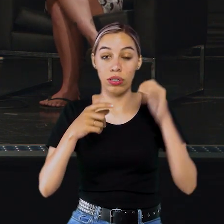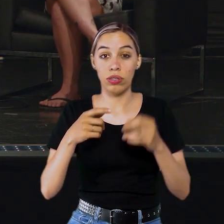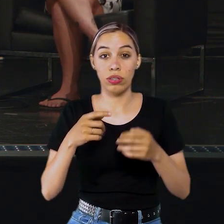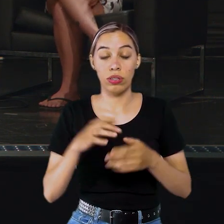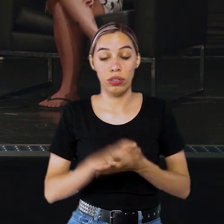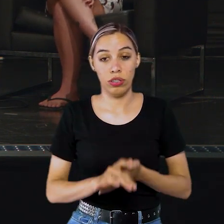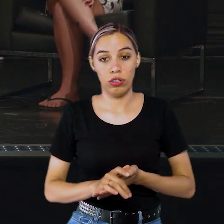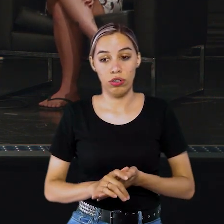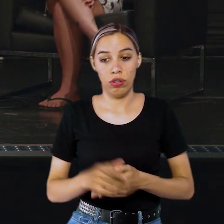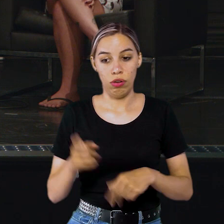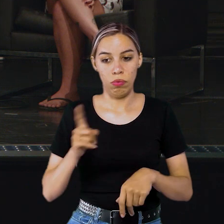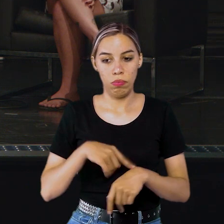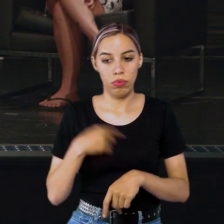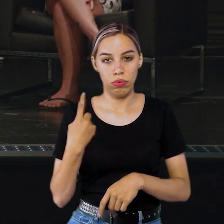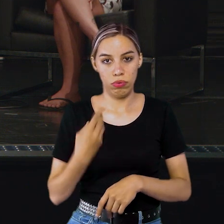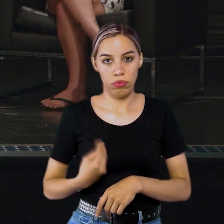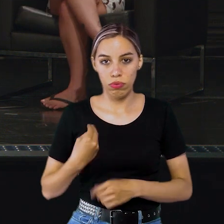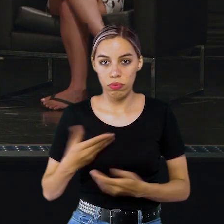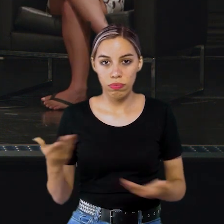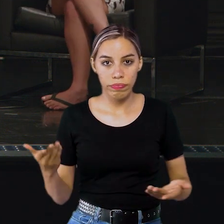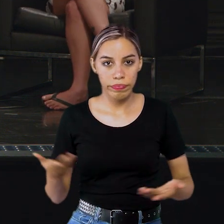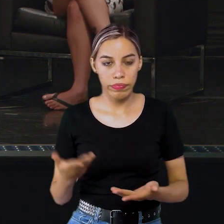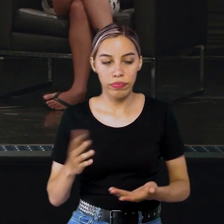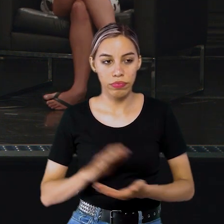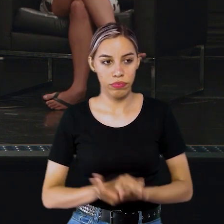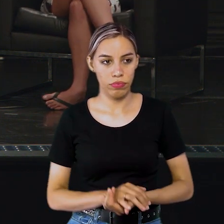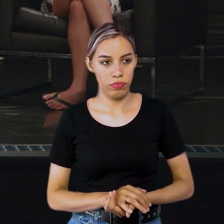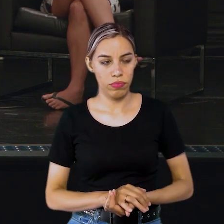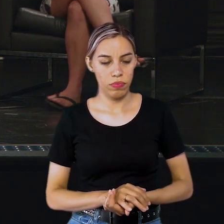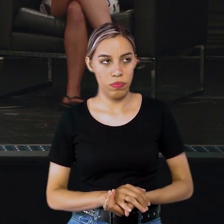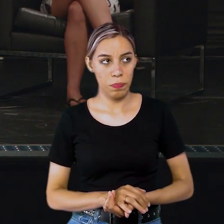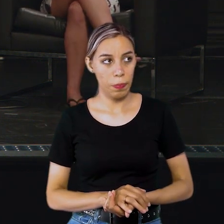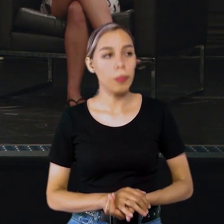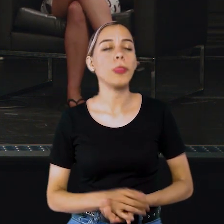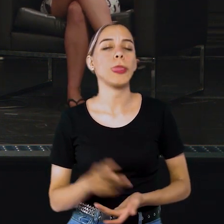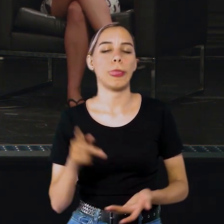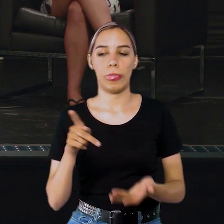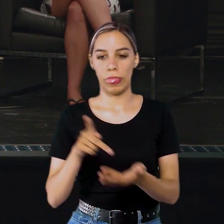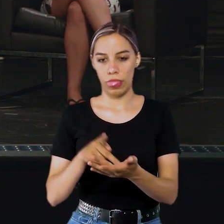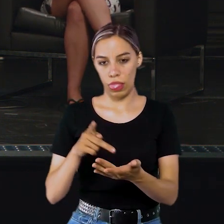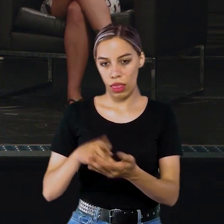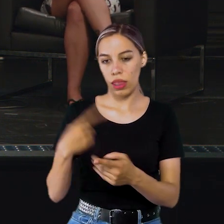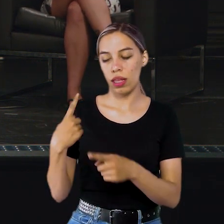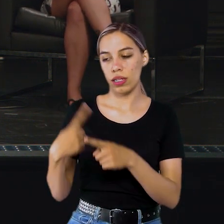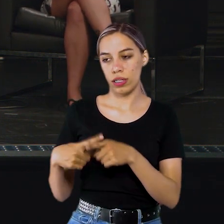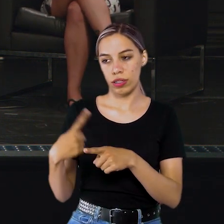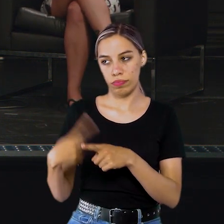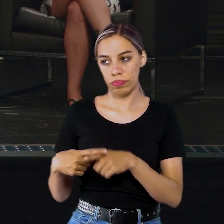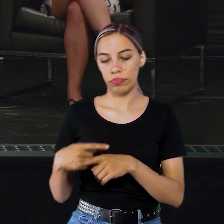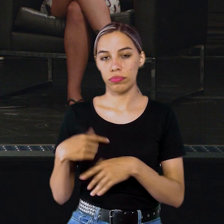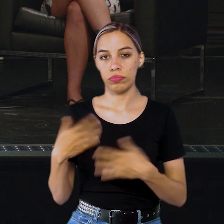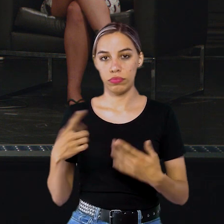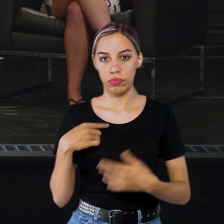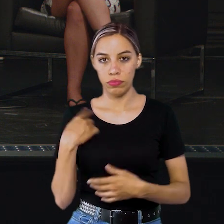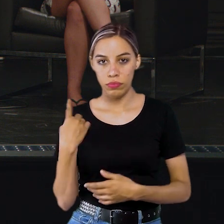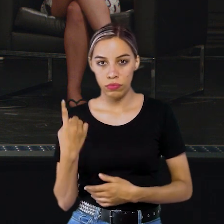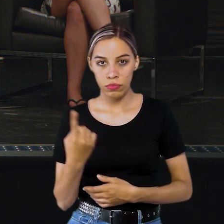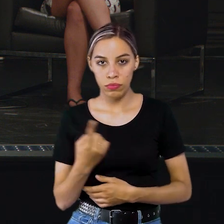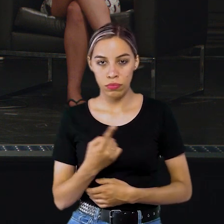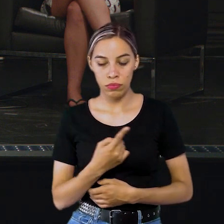desse grande momento que a gente está vivendo? É verdade, porque quando